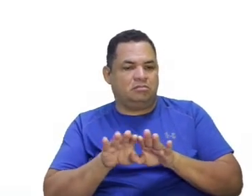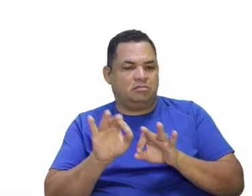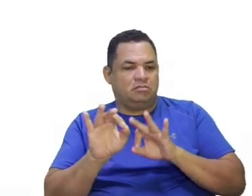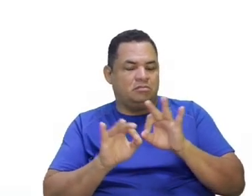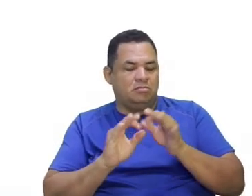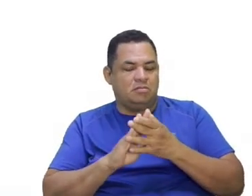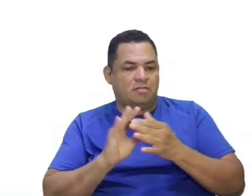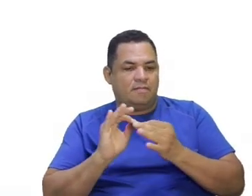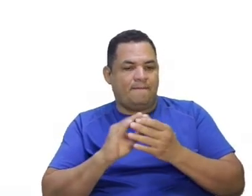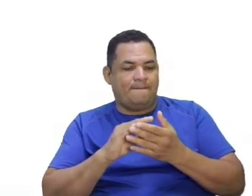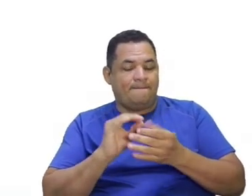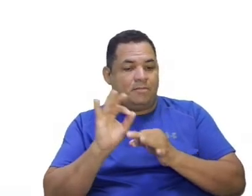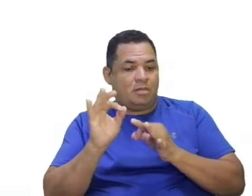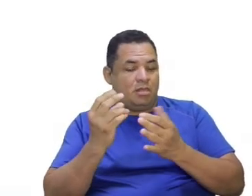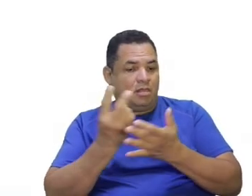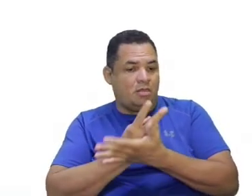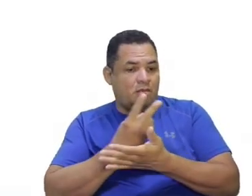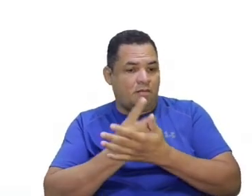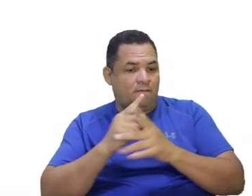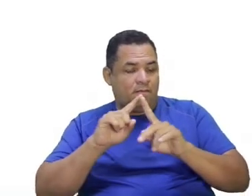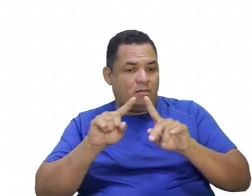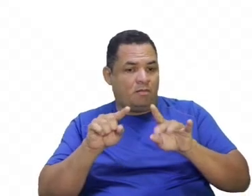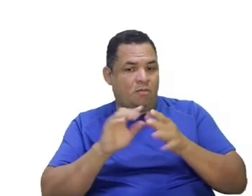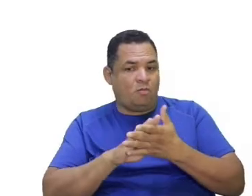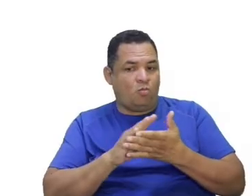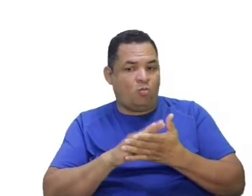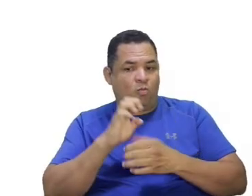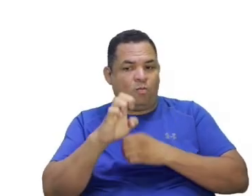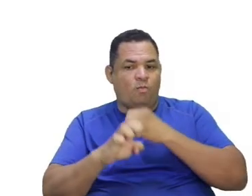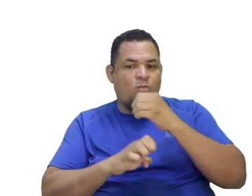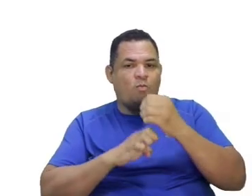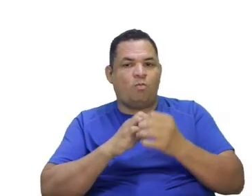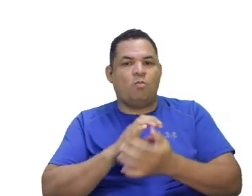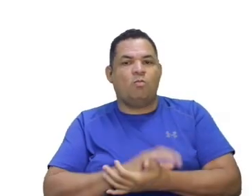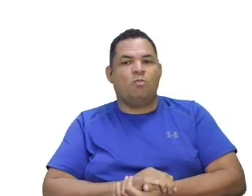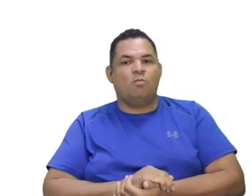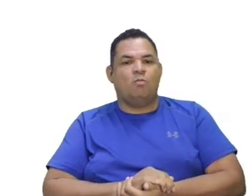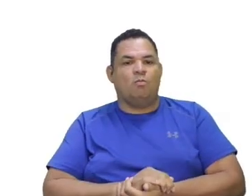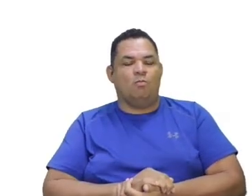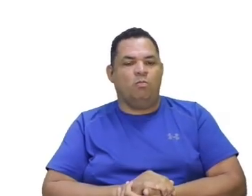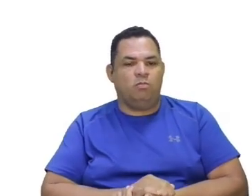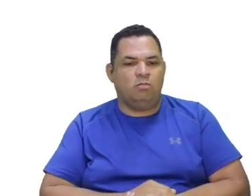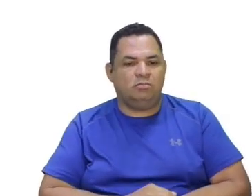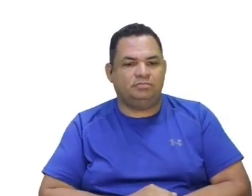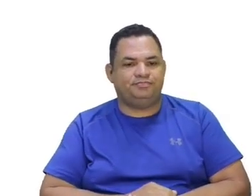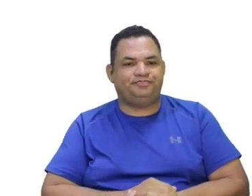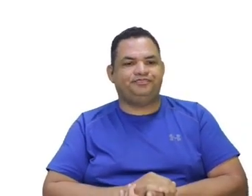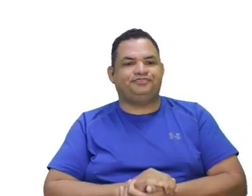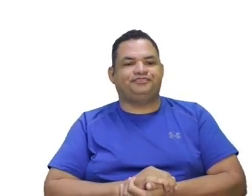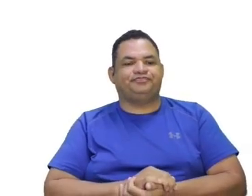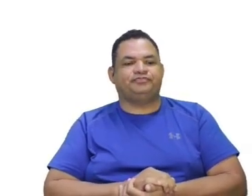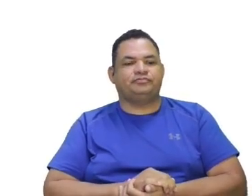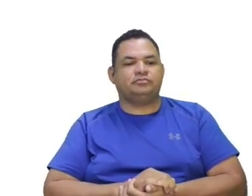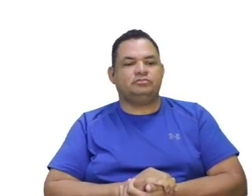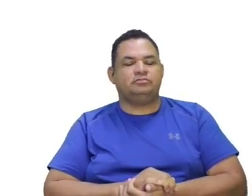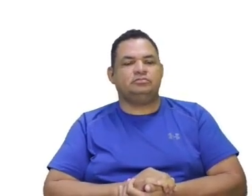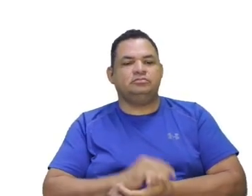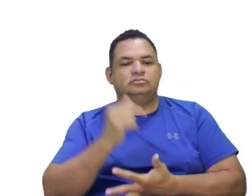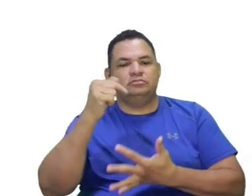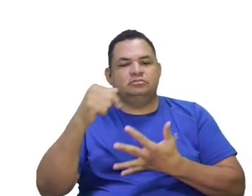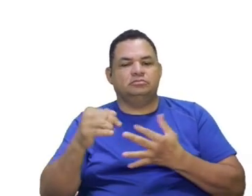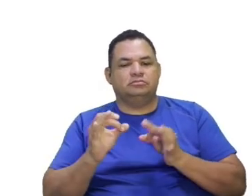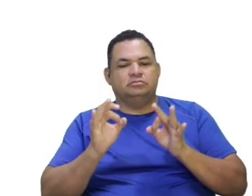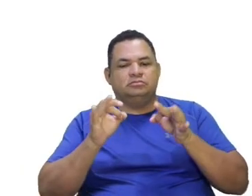a distribuição errada, mais da quantidade de elétrons do nosso átomo neutro. Então, a única